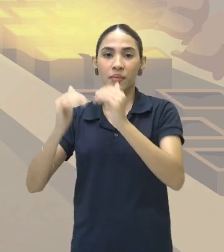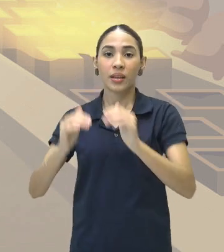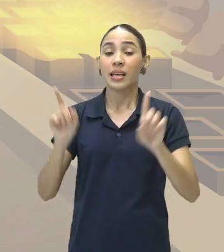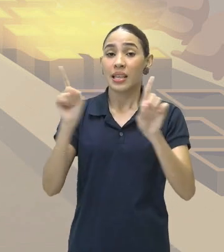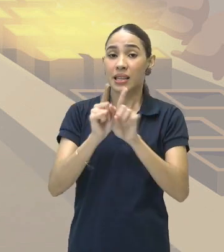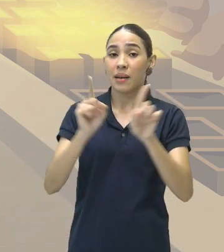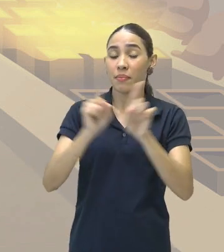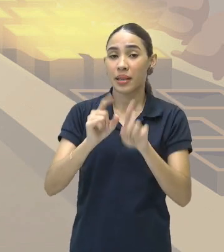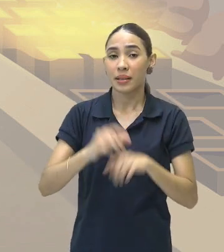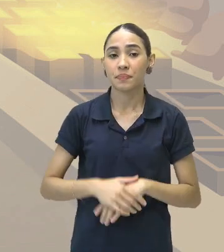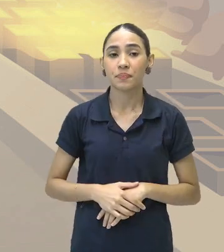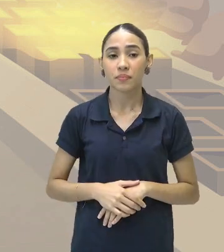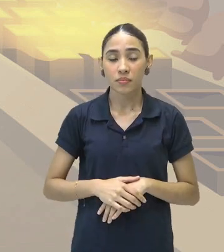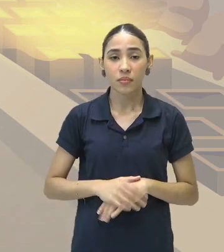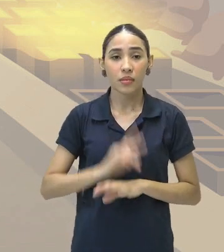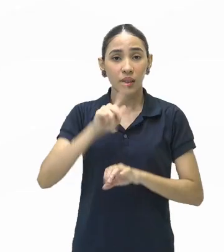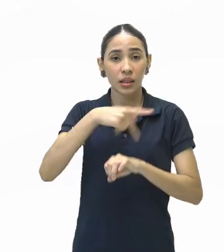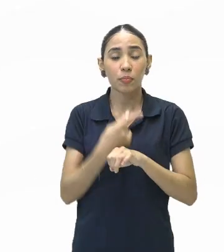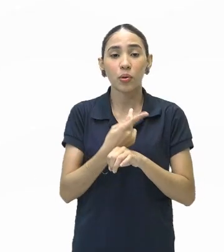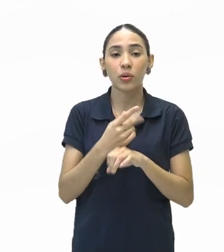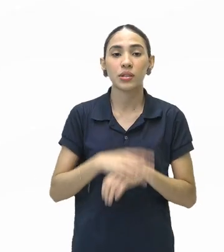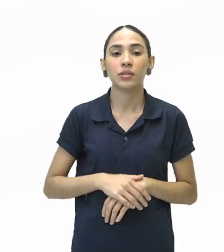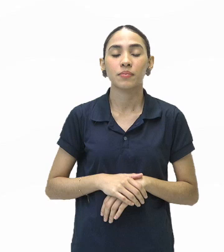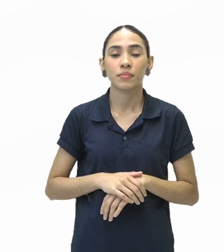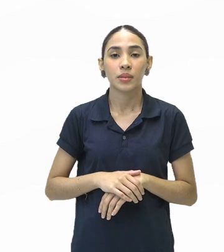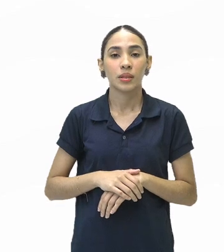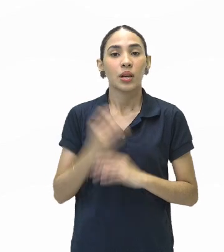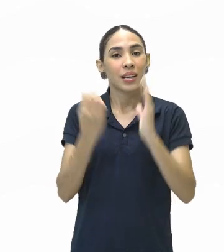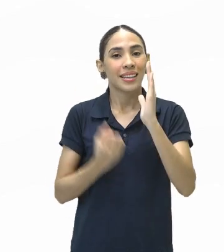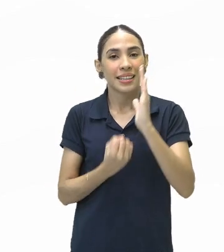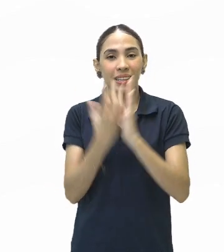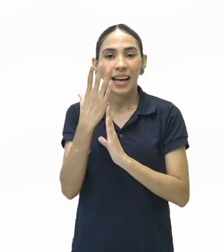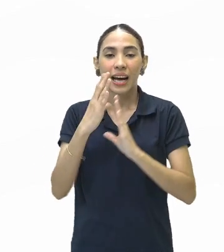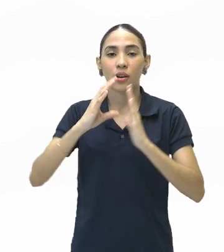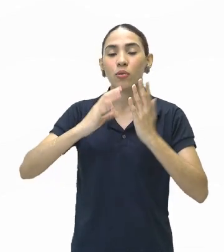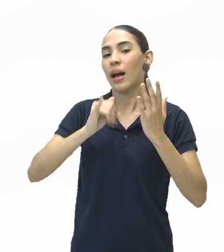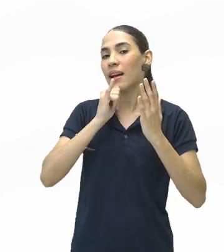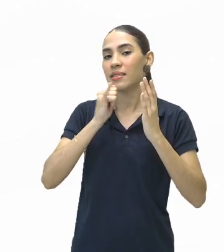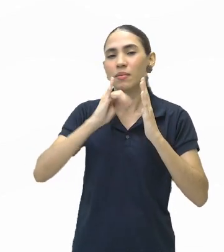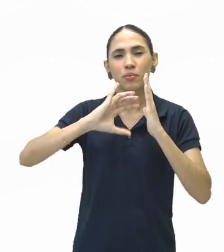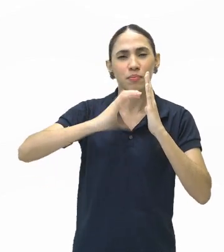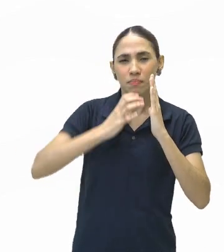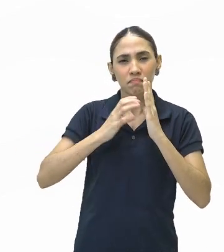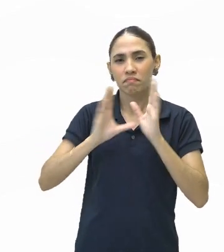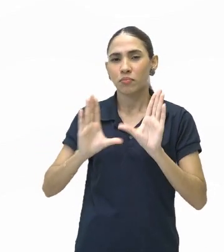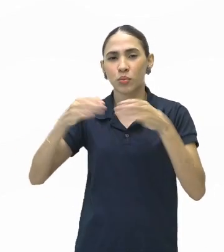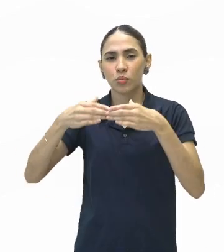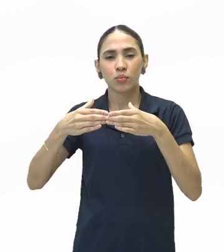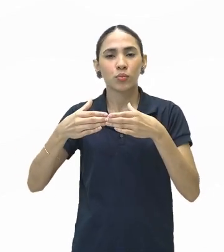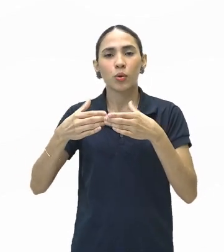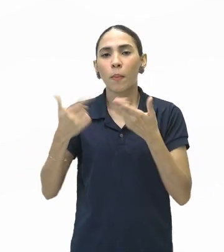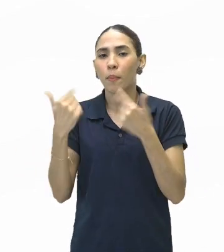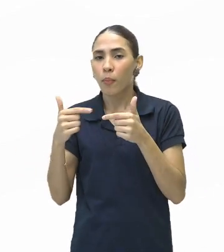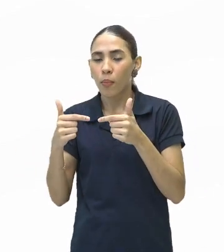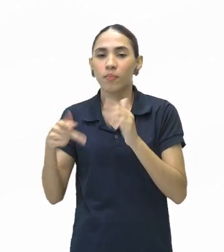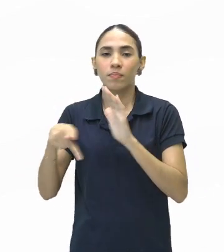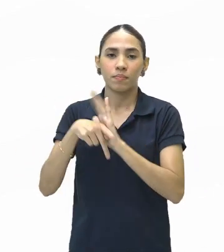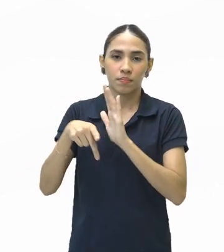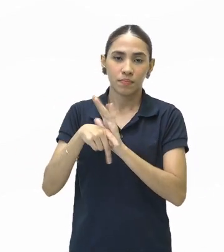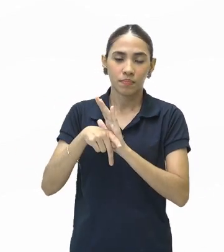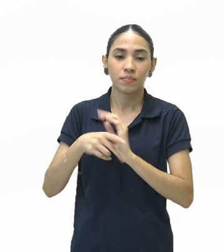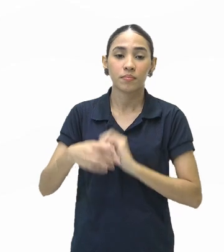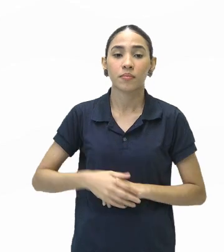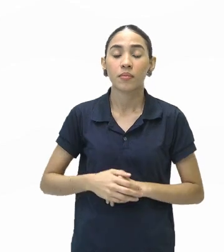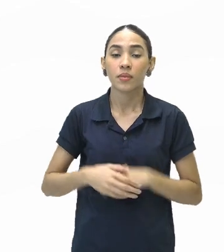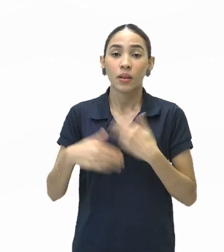disso, eles passaram a formar sindicatos e associações de trabalhadores. À medida que